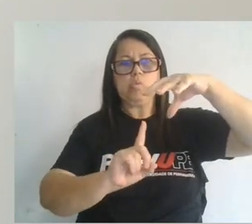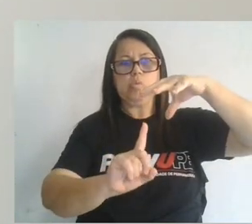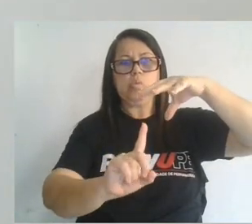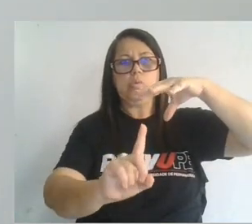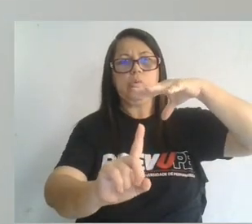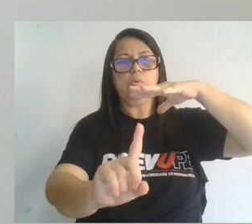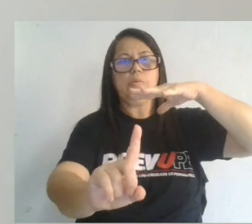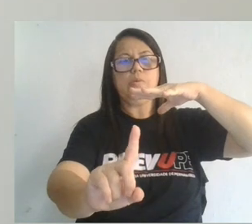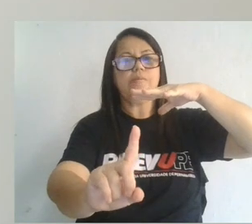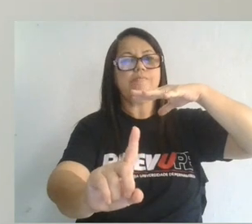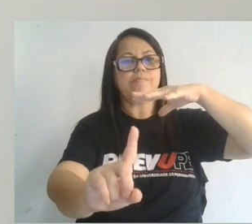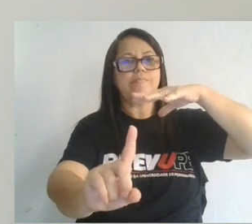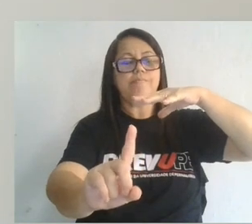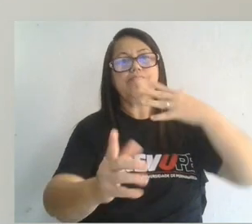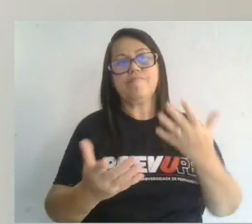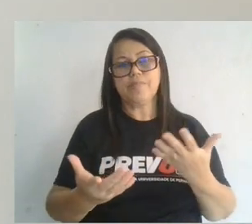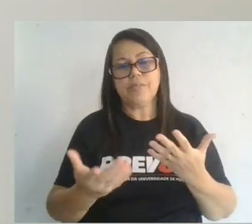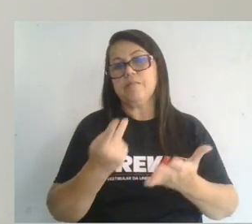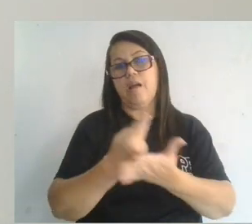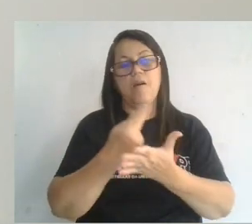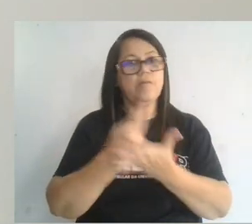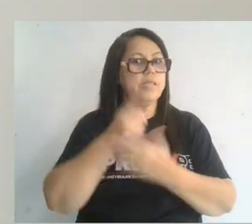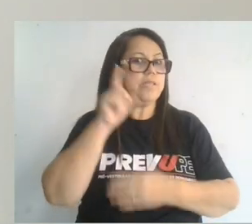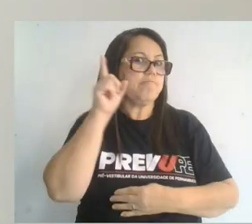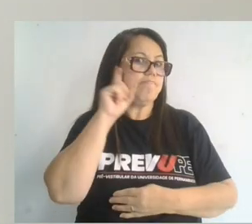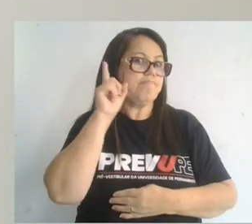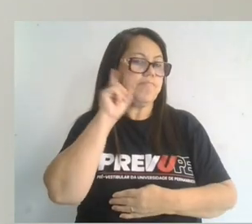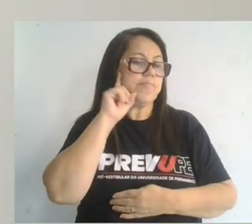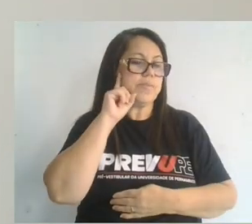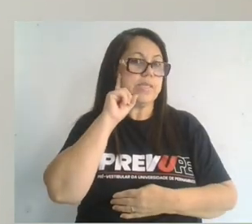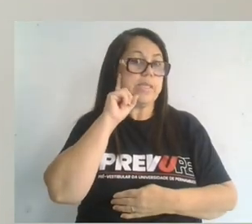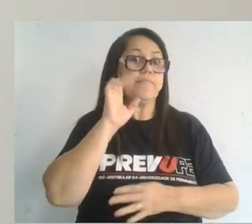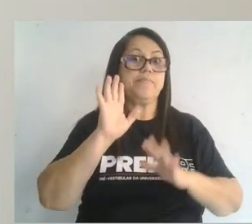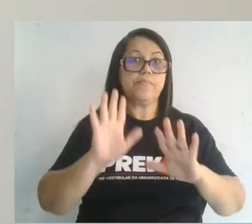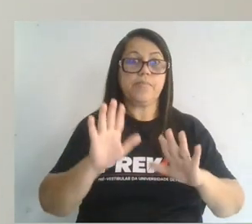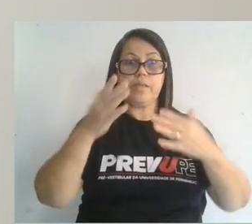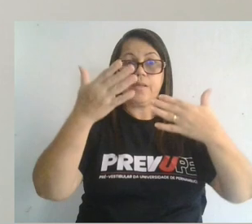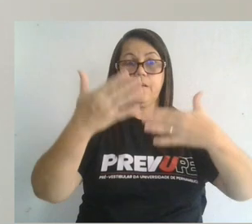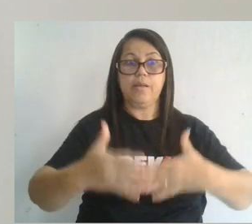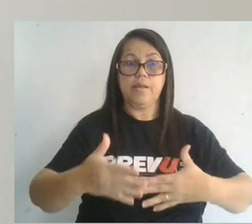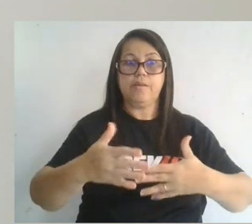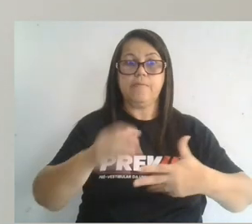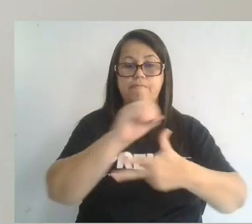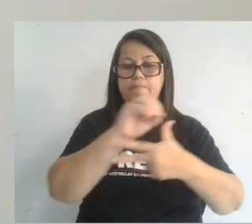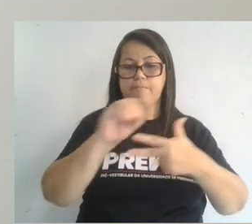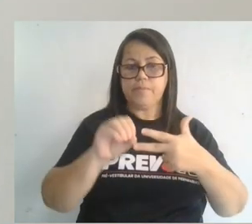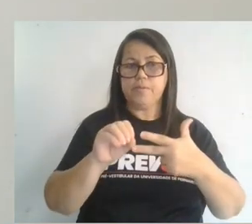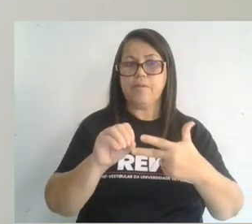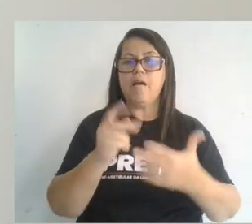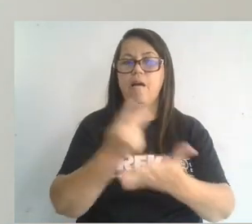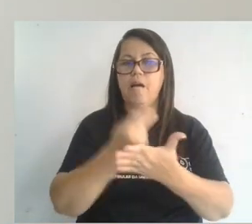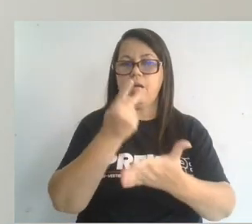Então, ele é largamente utilizado no nosso dia a dia. E muitas questões do Enem utilizam exatamente